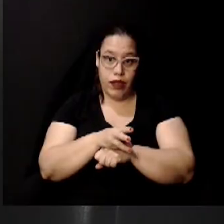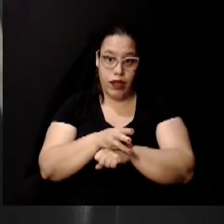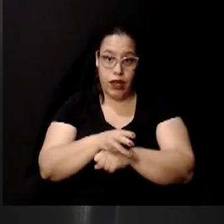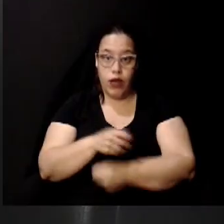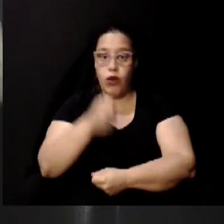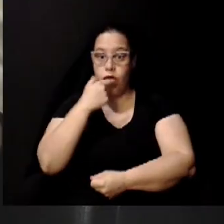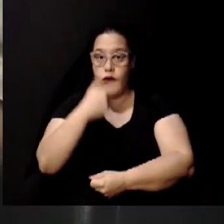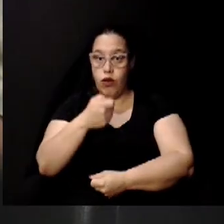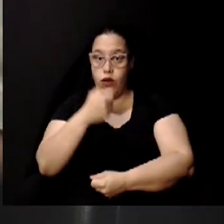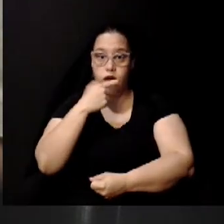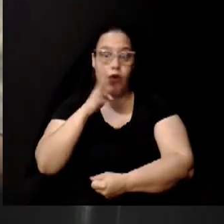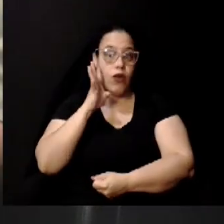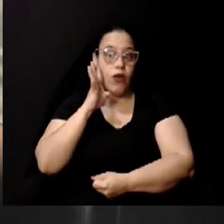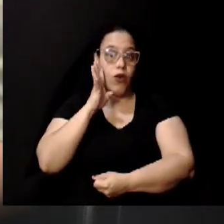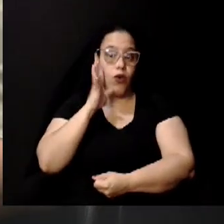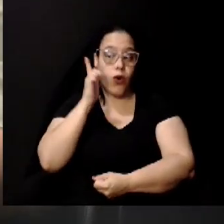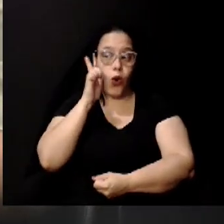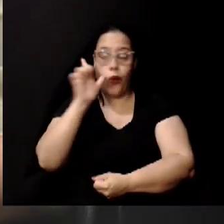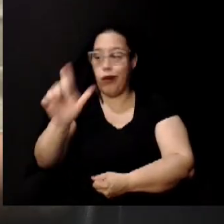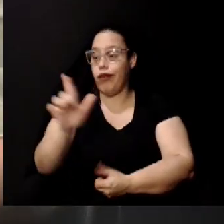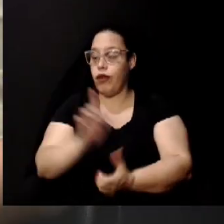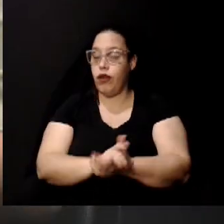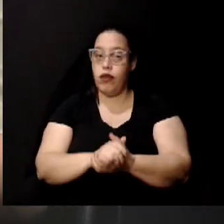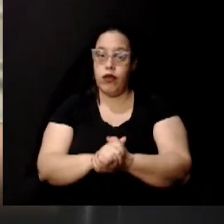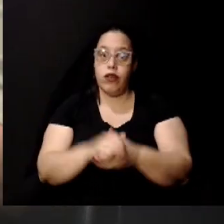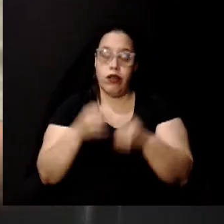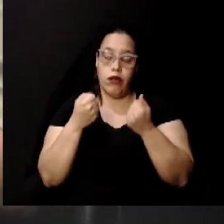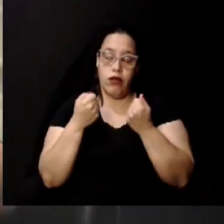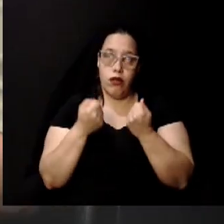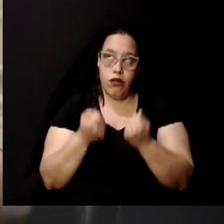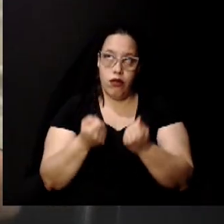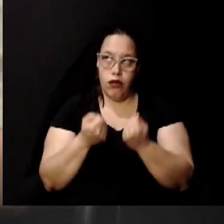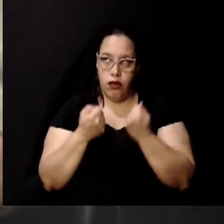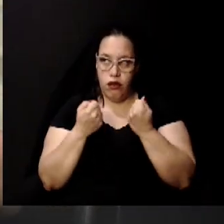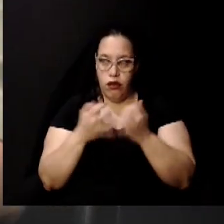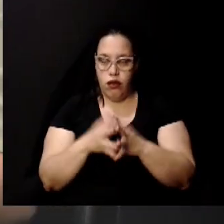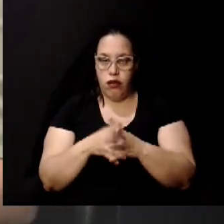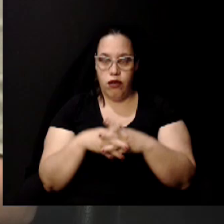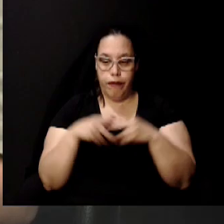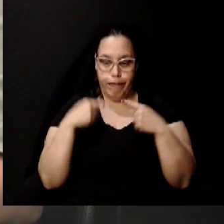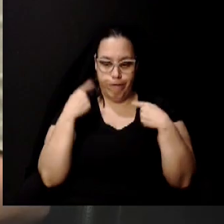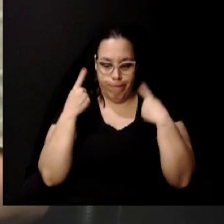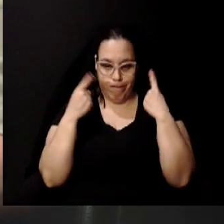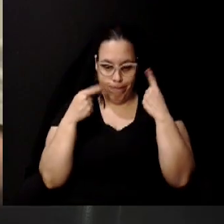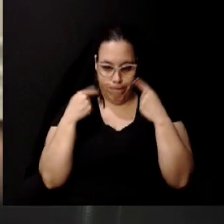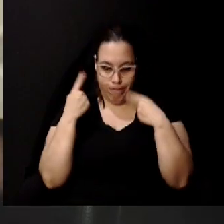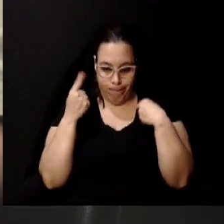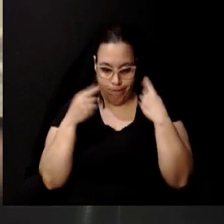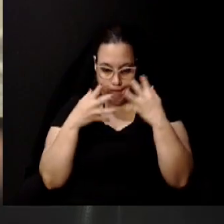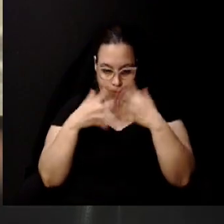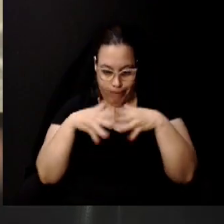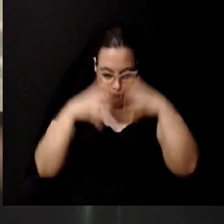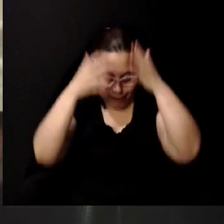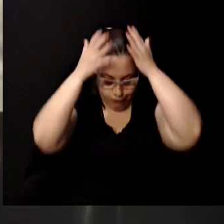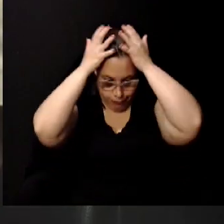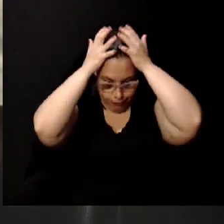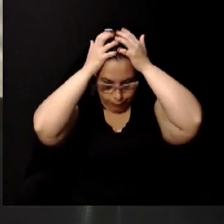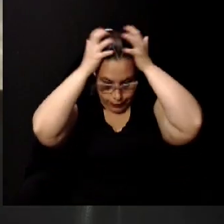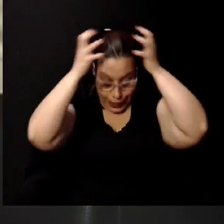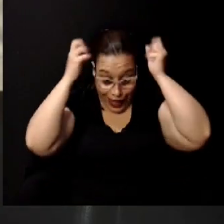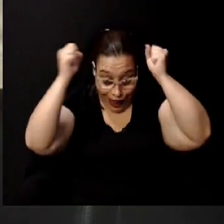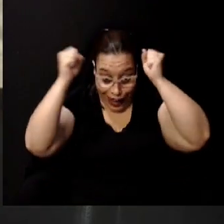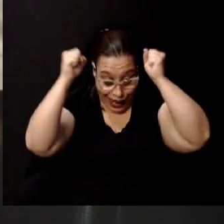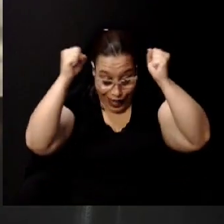conseguir suportar, as pessoas estão, né, enlouquecendo, literalmente, e você tem um